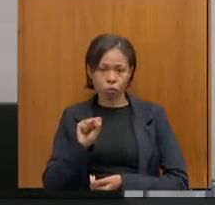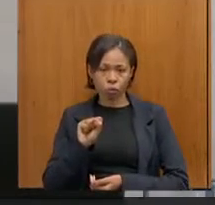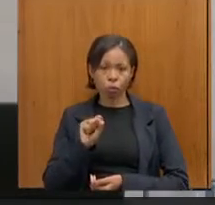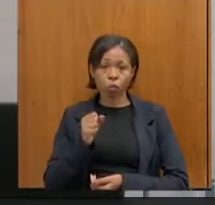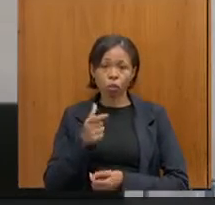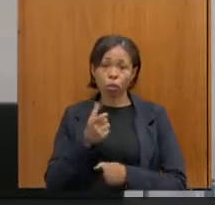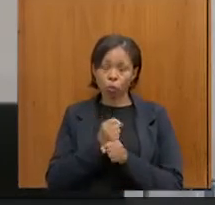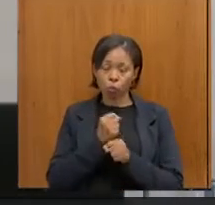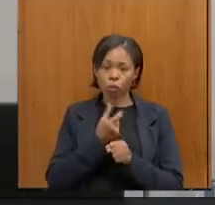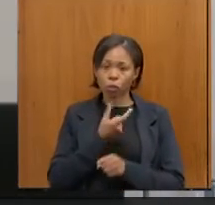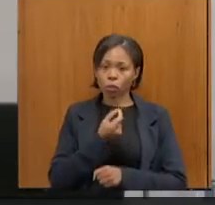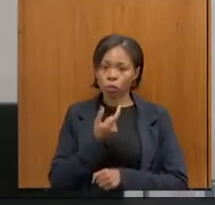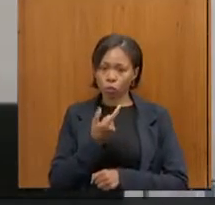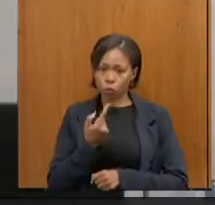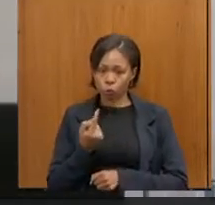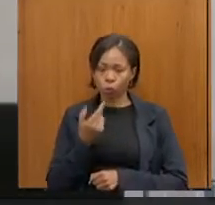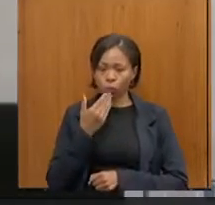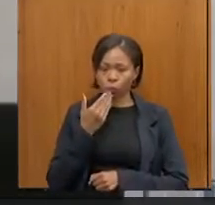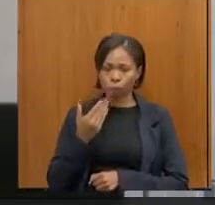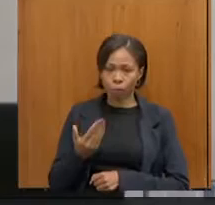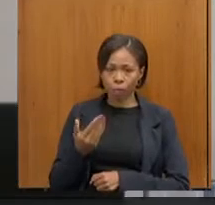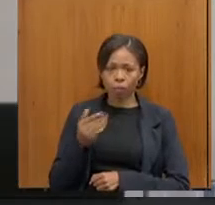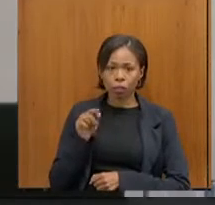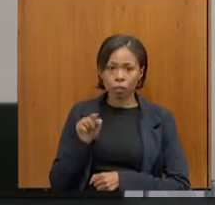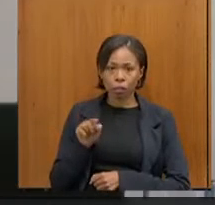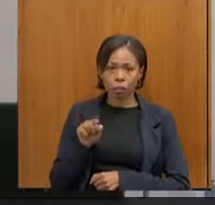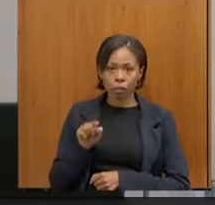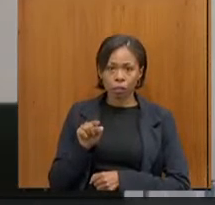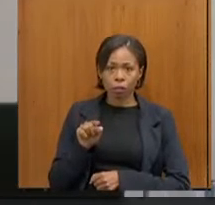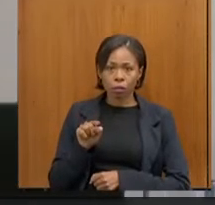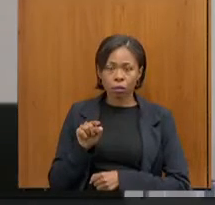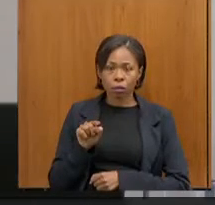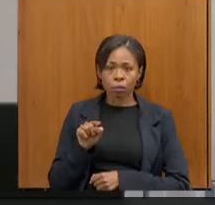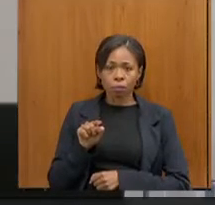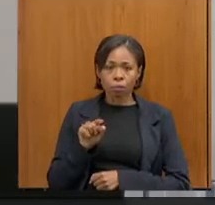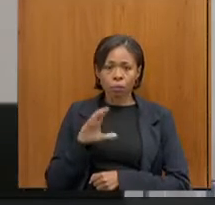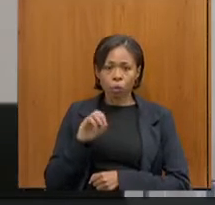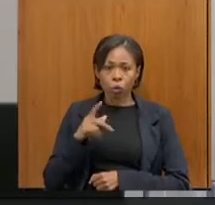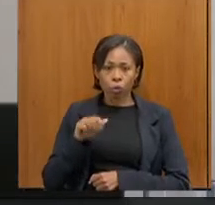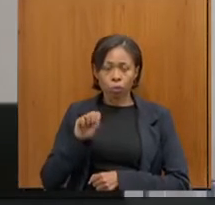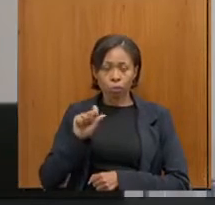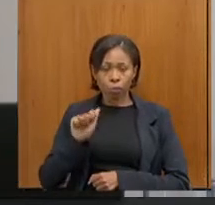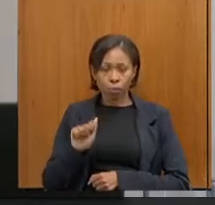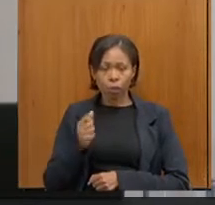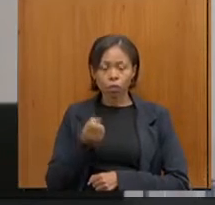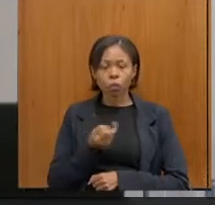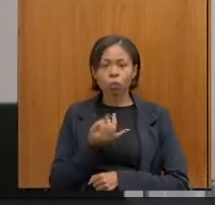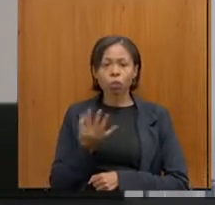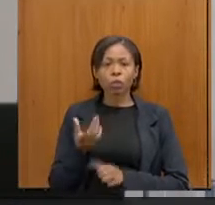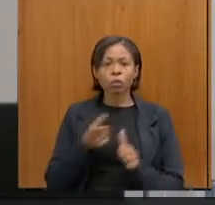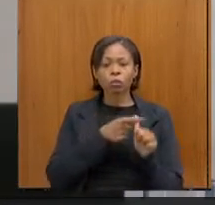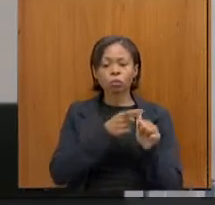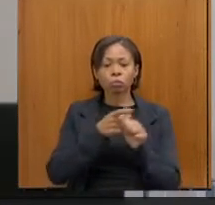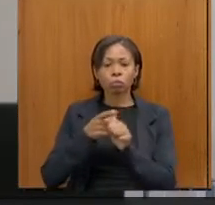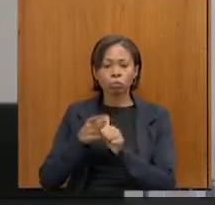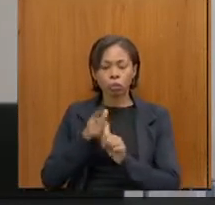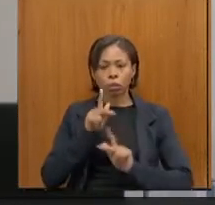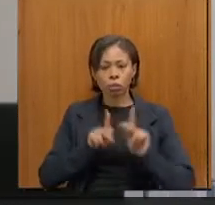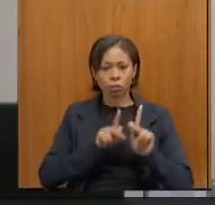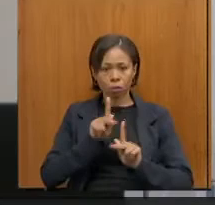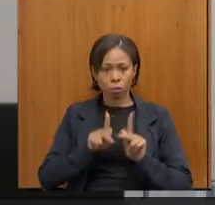2021 requer seja encaminhado ao presidente da companhia casamento de Minas Gerais pedido informações detalhadas relativizando de renda dos consumidores